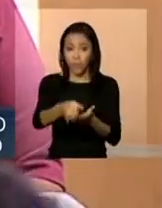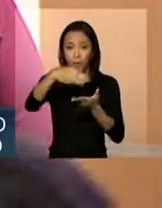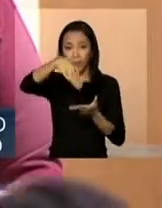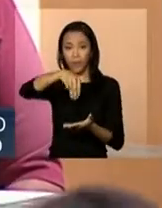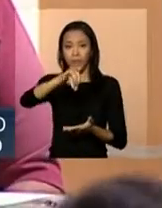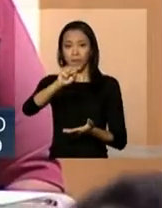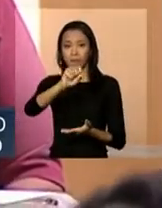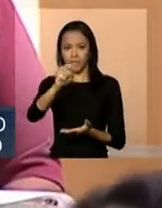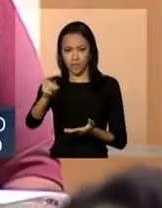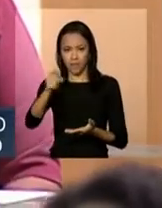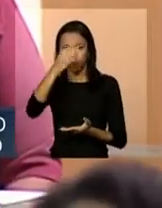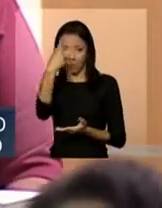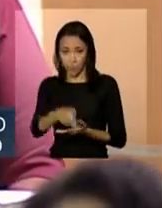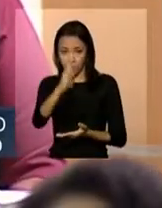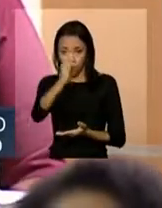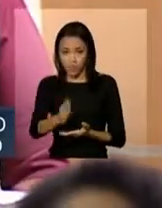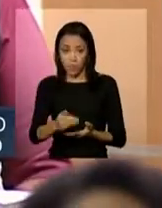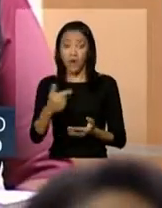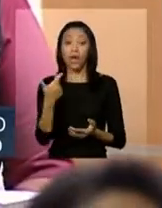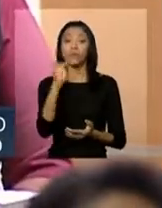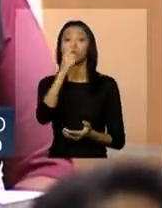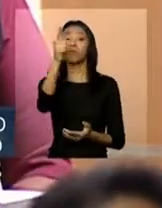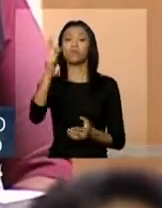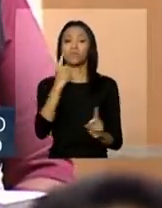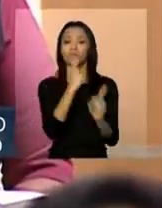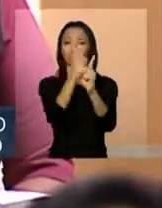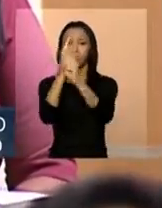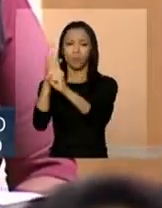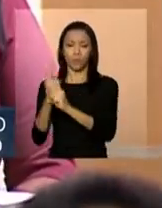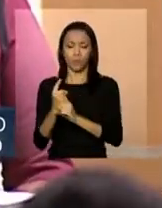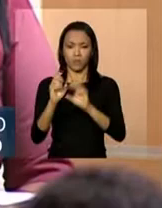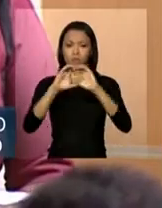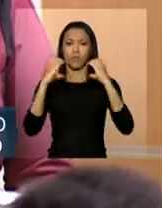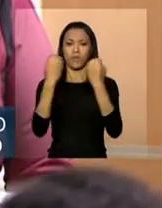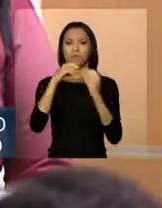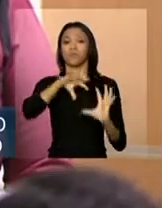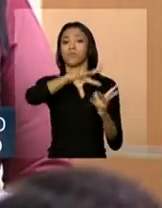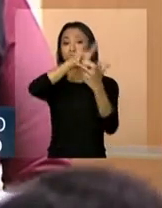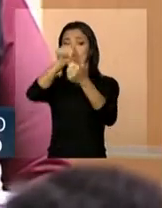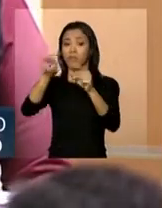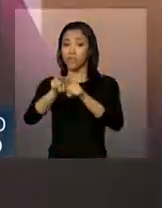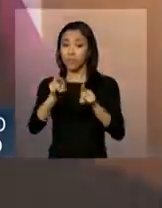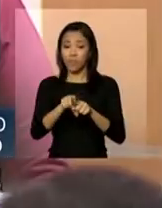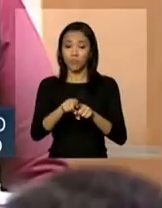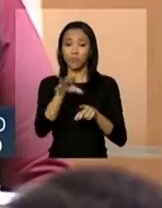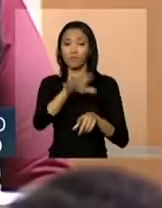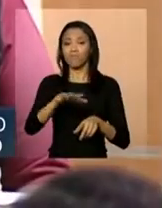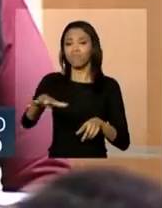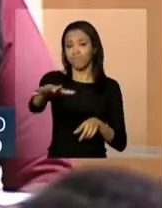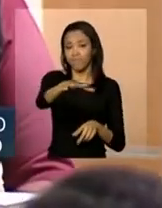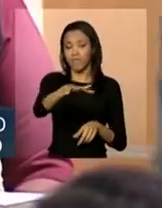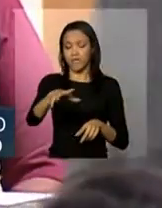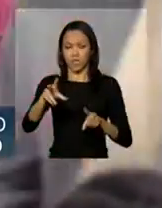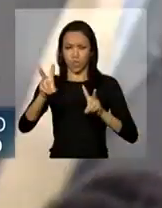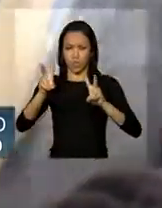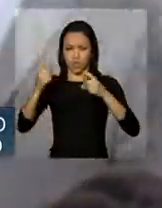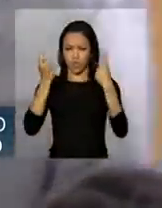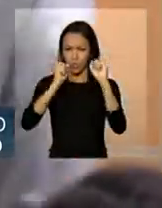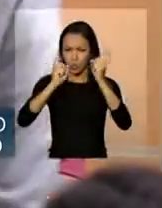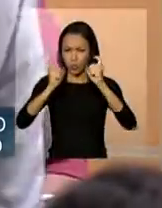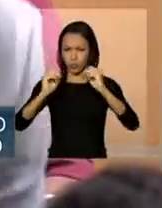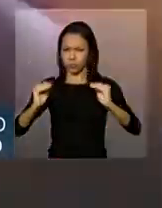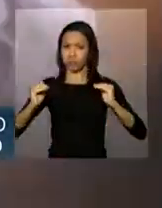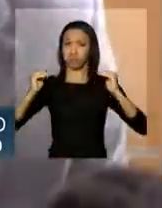brasileiras nas conferências internacionais e regionais. Por meio da promoção de discussões de alto nível, o